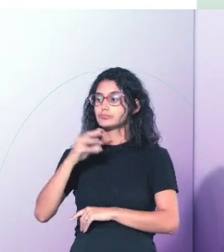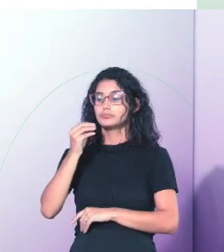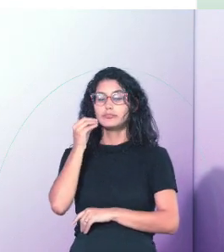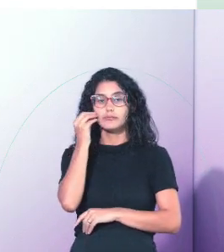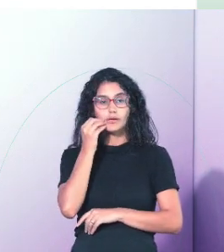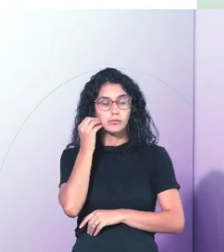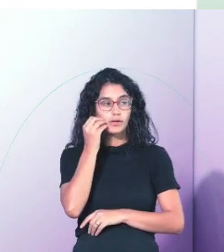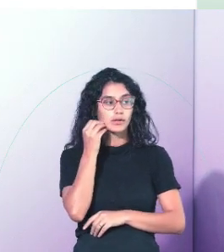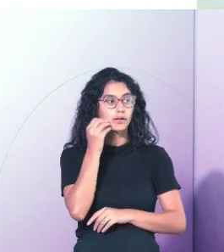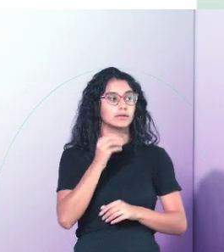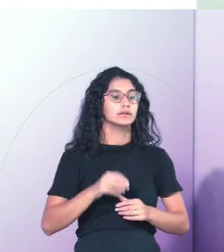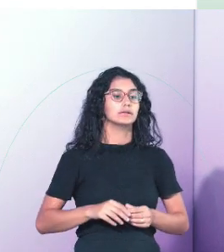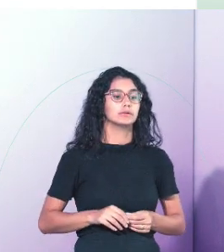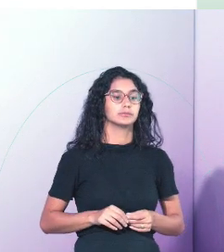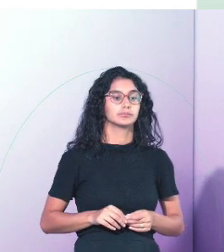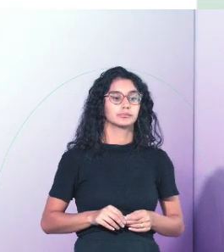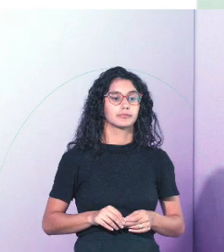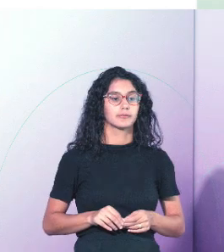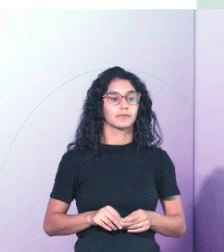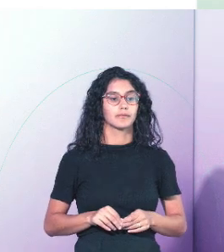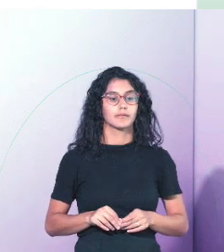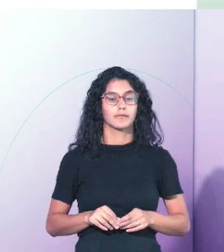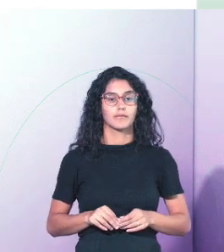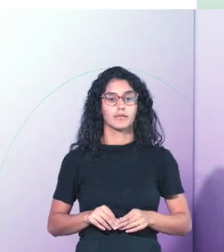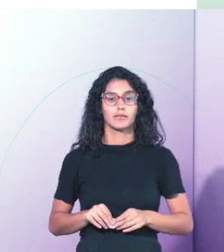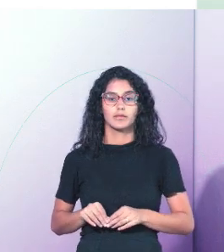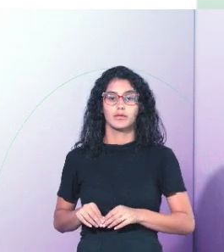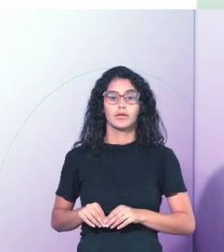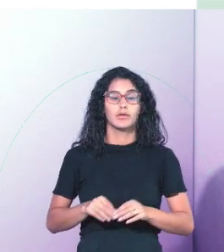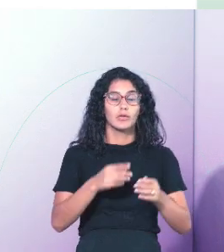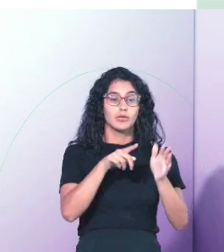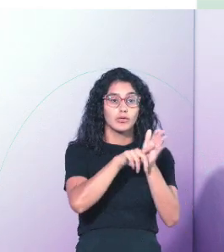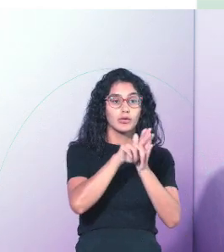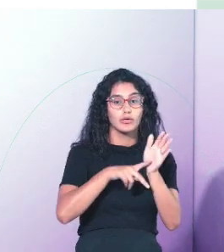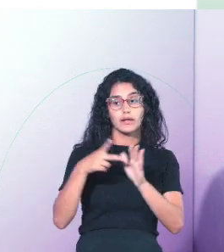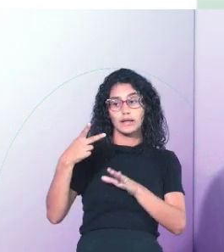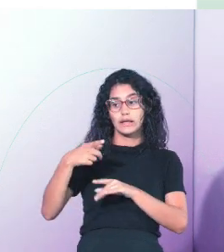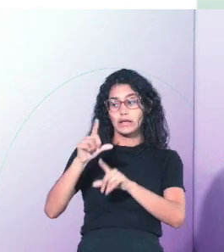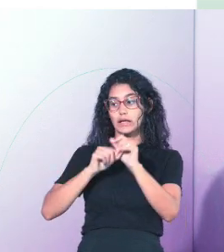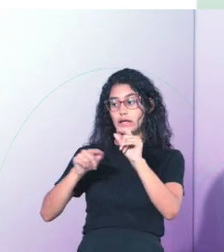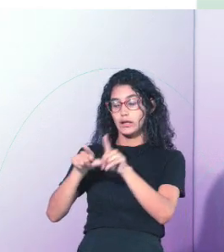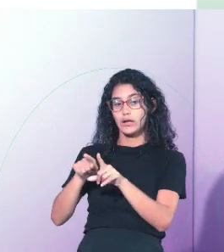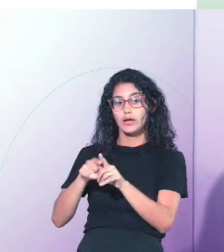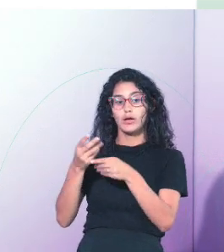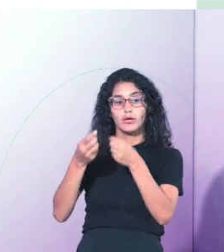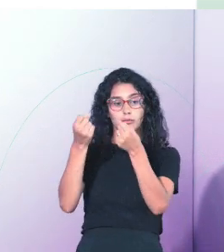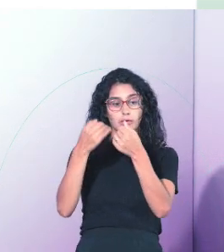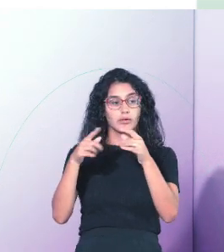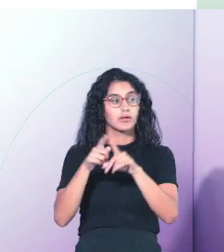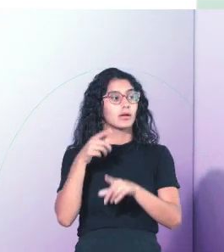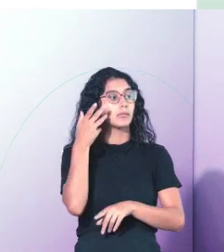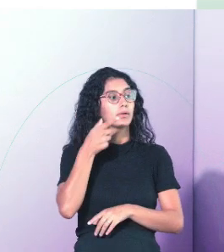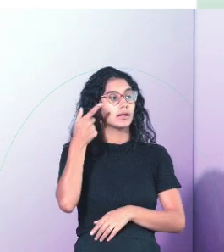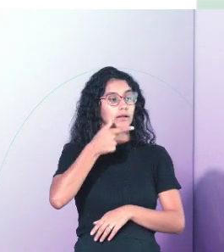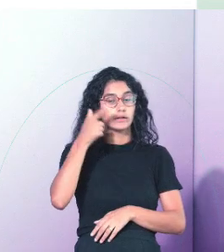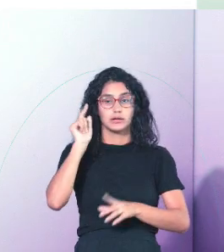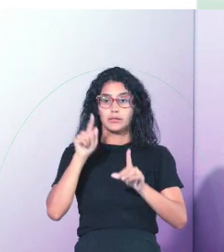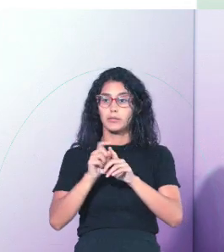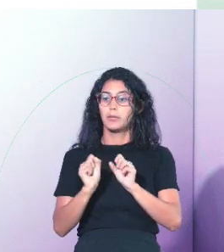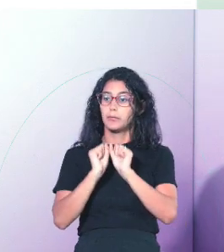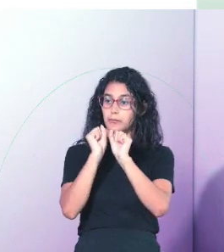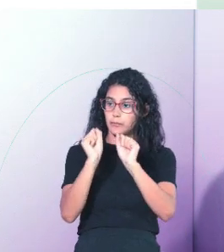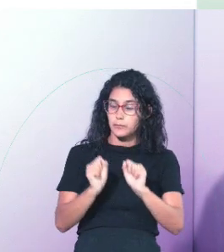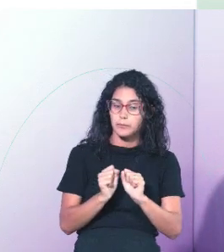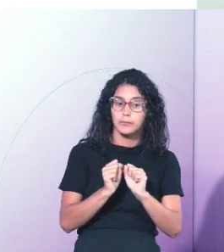do paciente, os estudos de preferência são um deles, né, e como falou na palestra anterior, eles podem